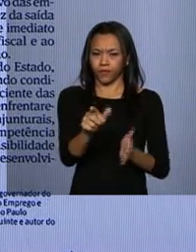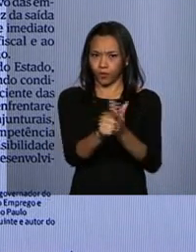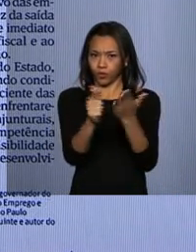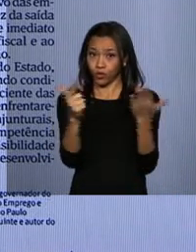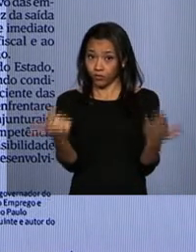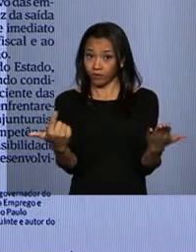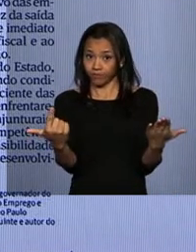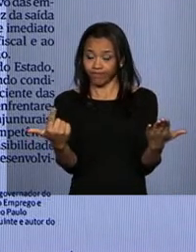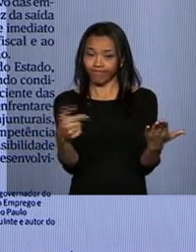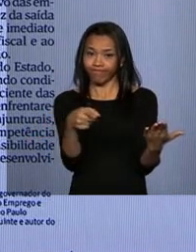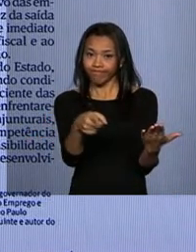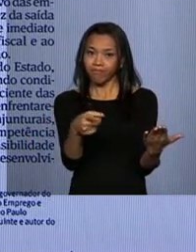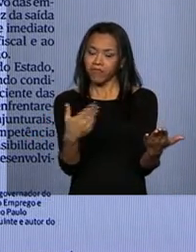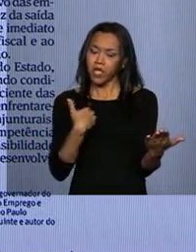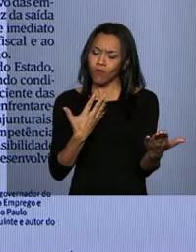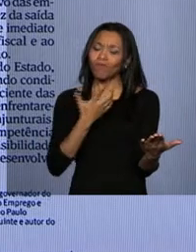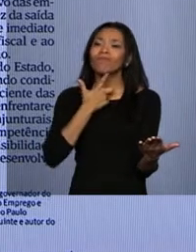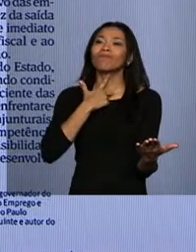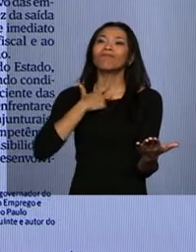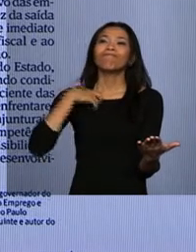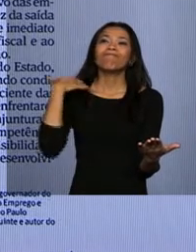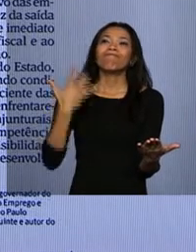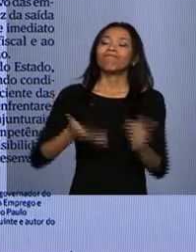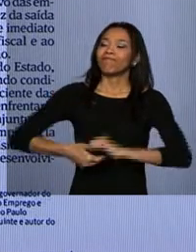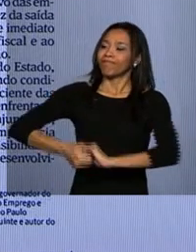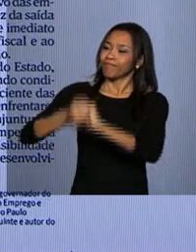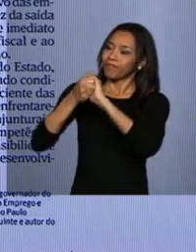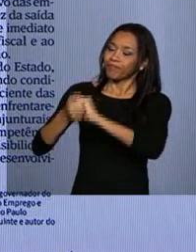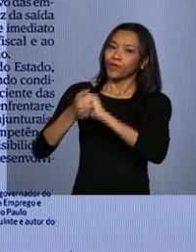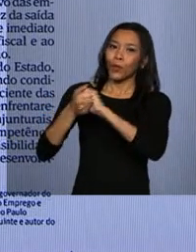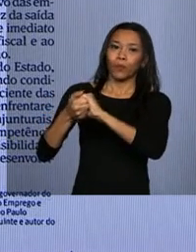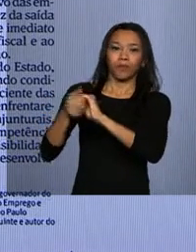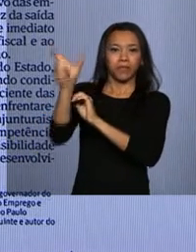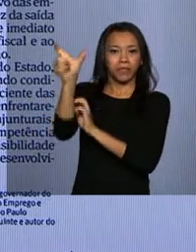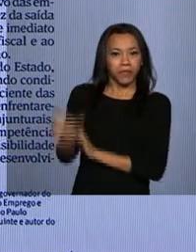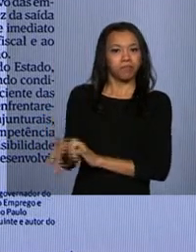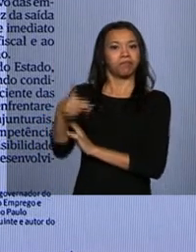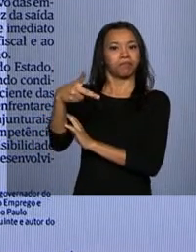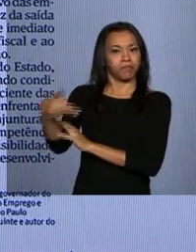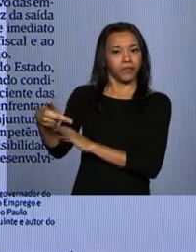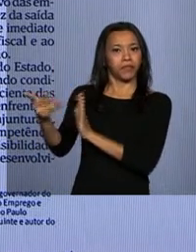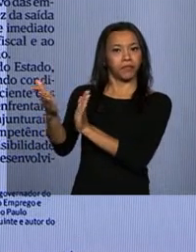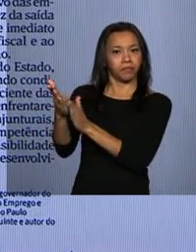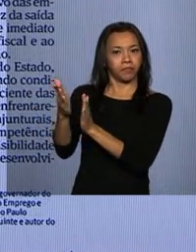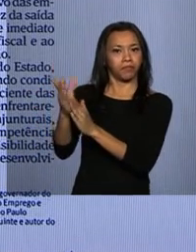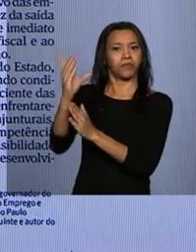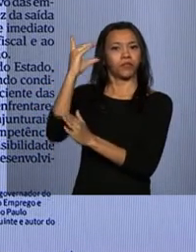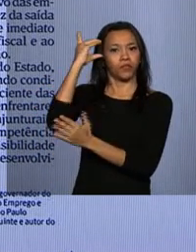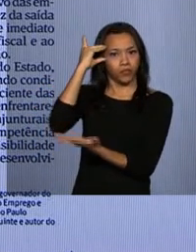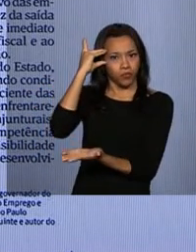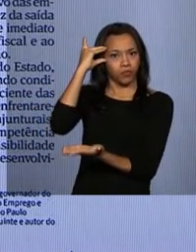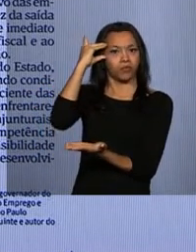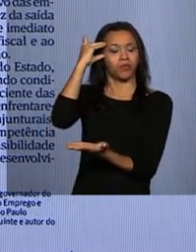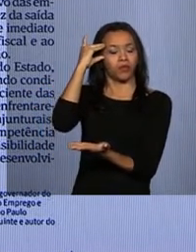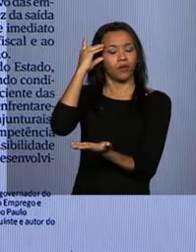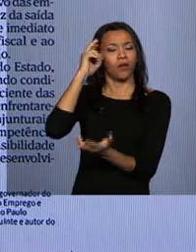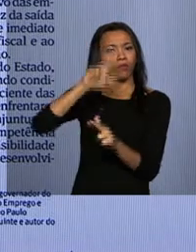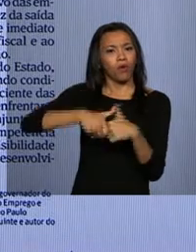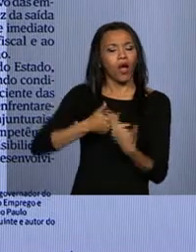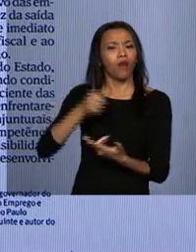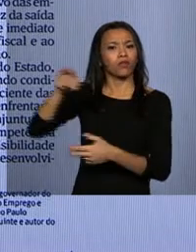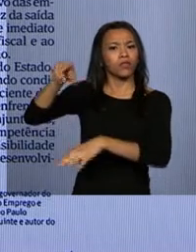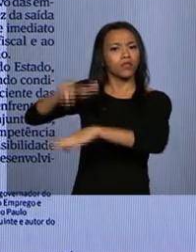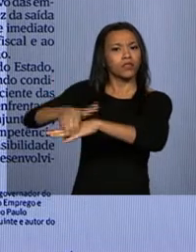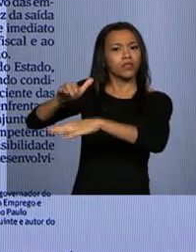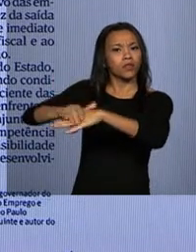desejo cumprimentar a presidenta Dilma Rousseff pela iniciativa, especialmente pela